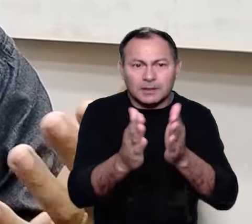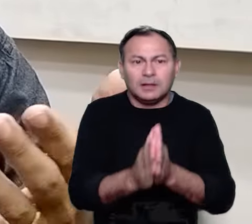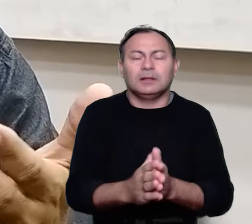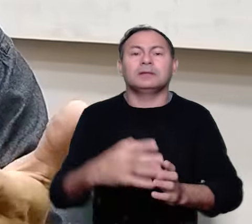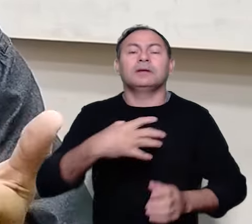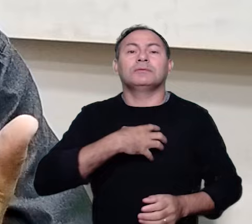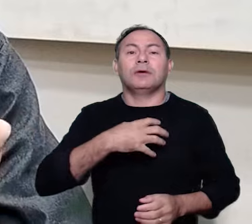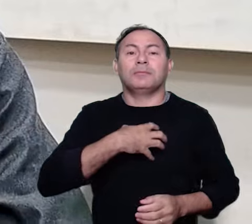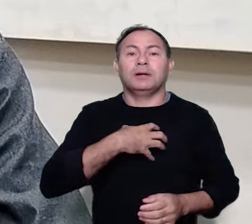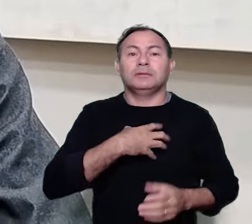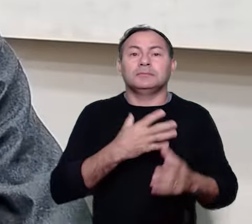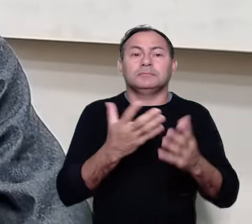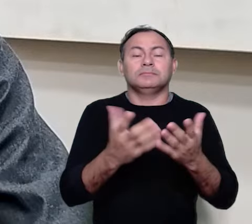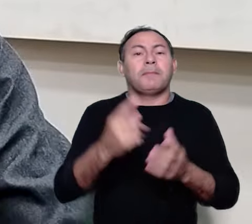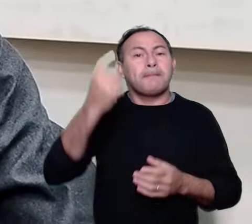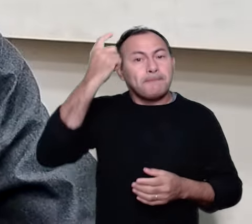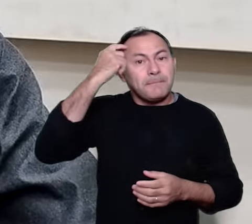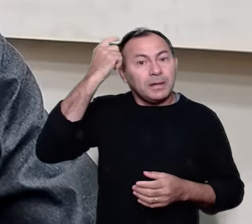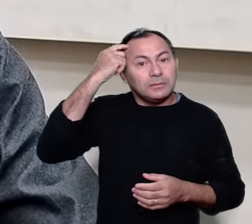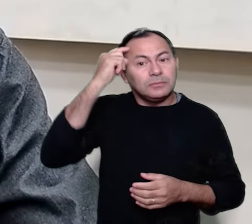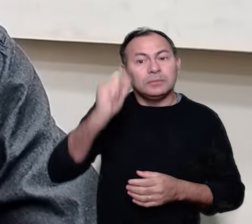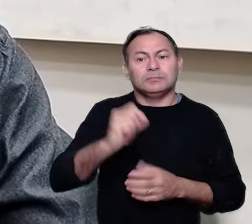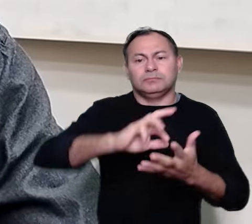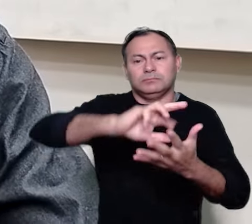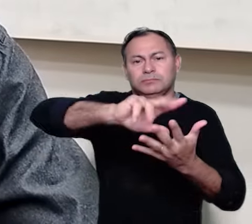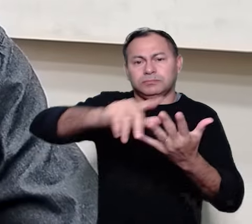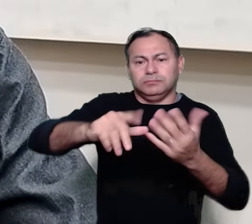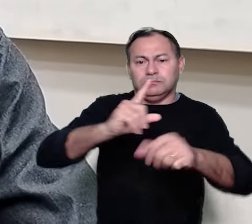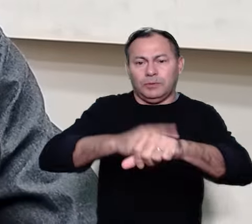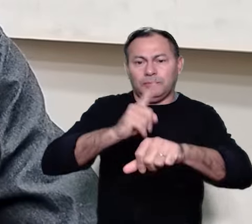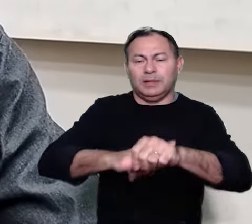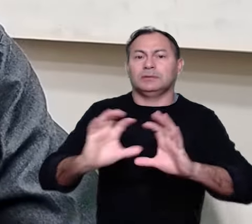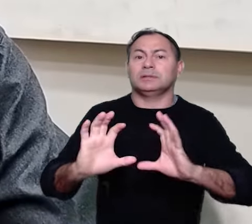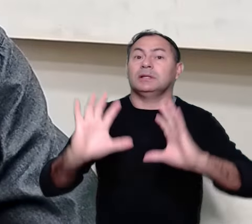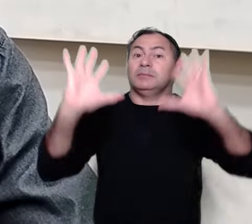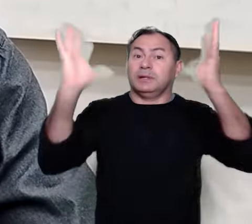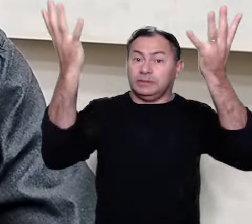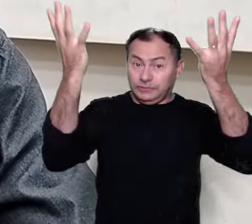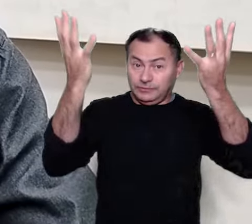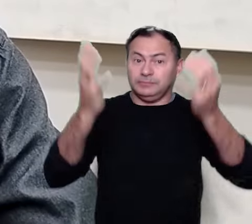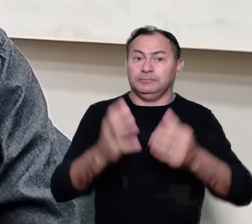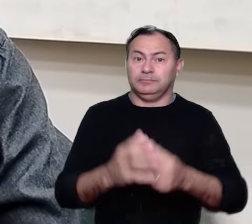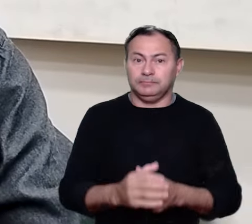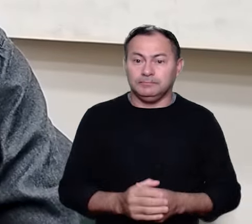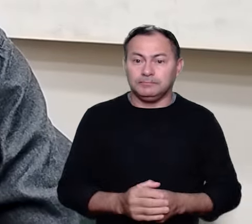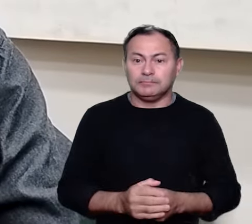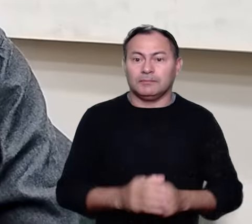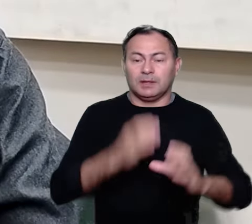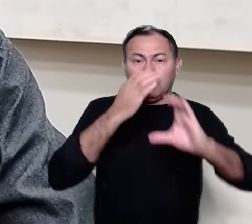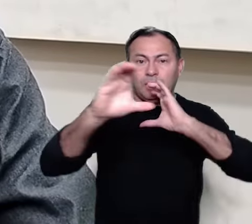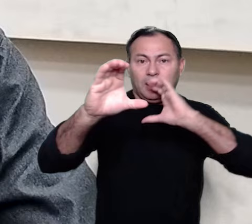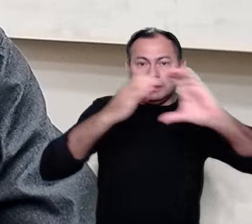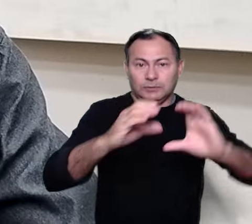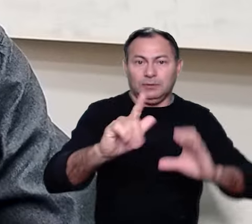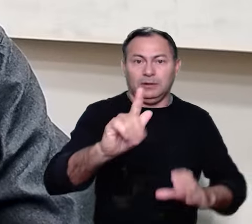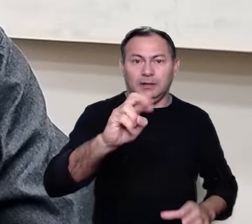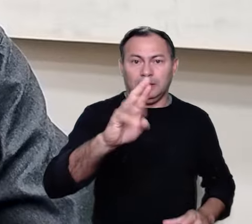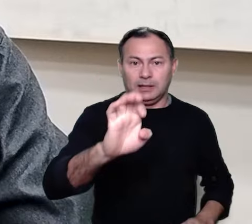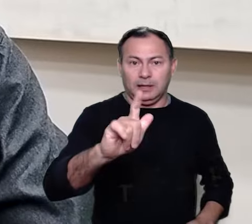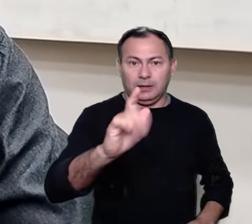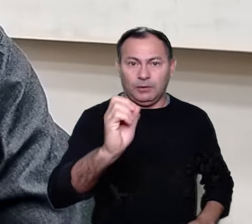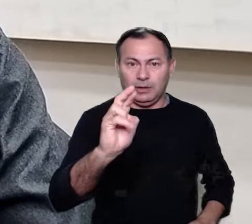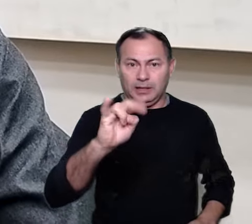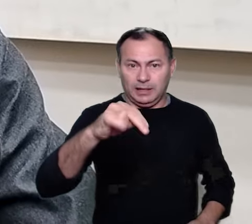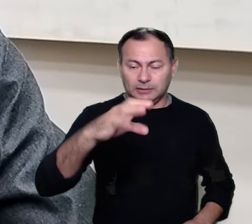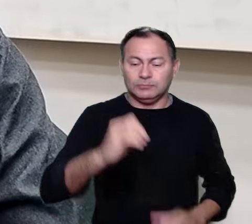em função destas formas, pensadas para os diversos momentos celebrativos. O